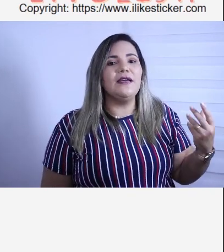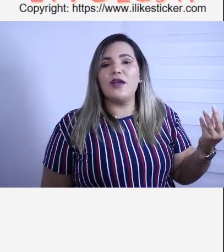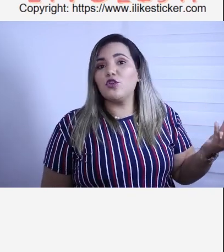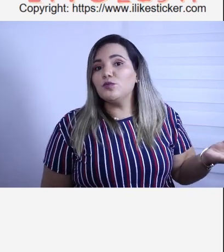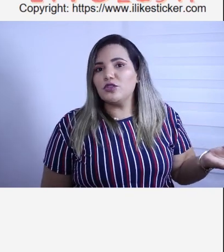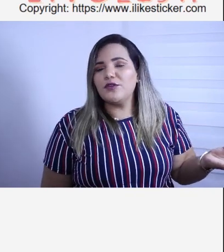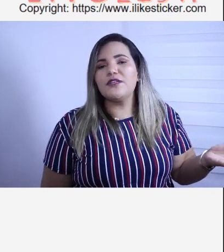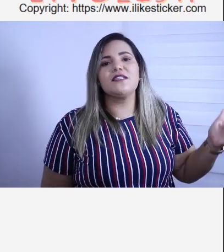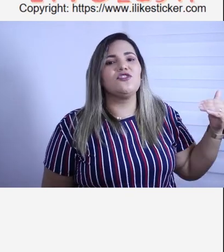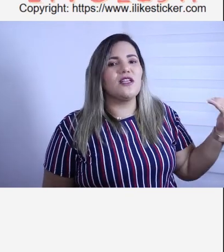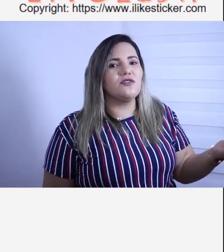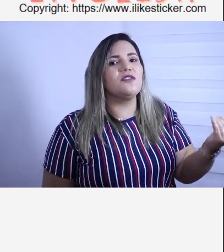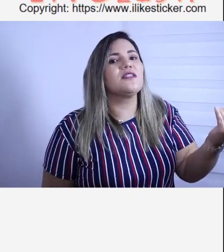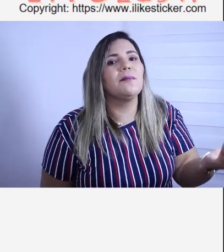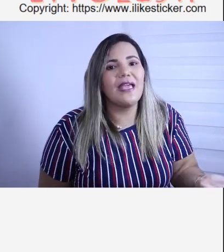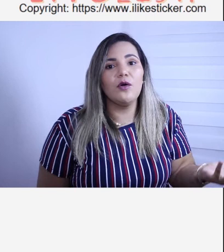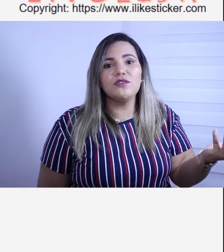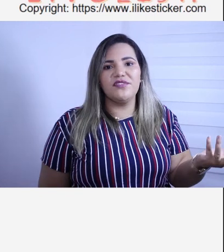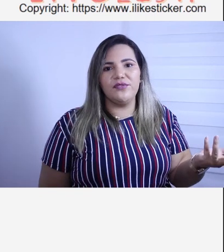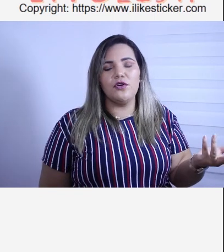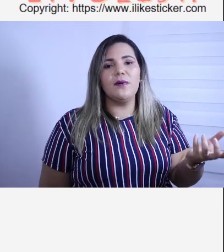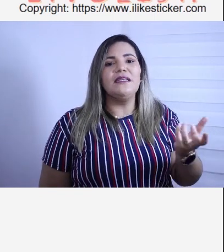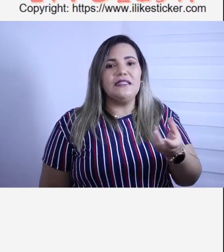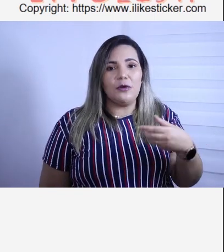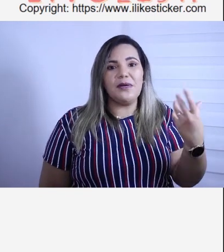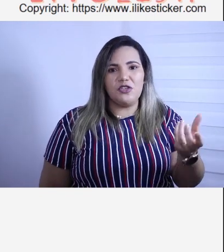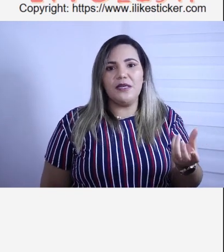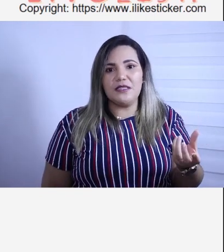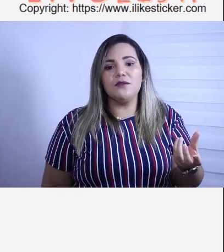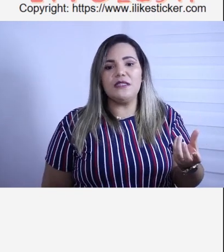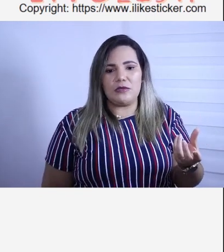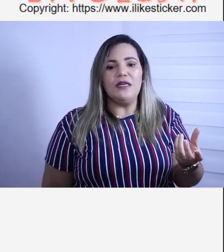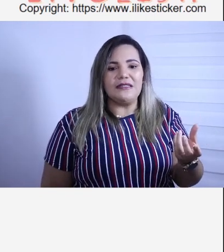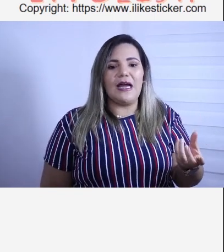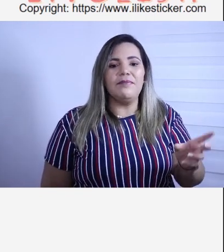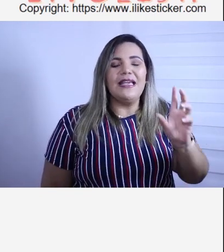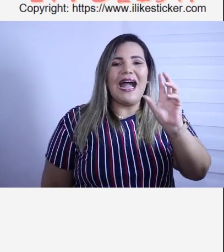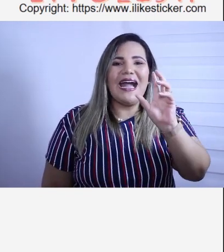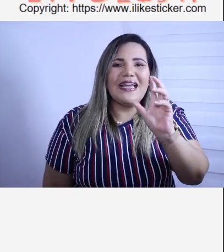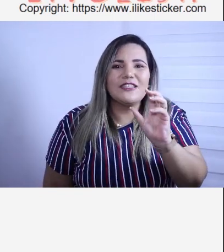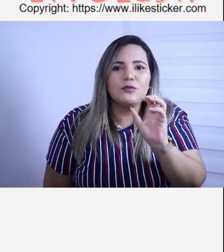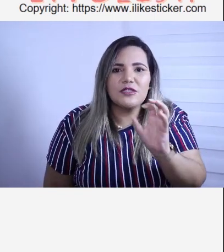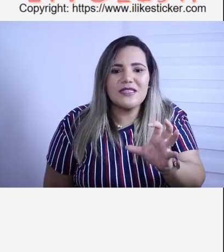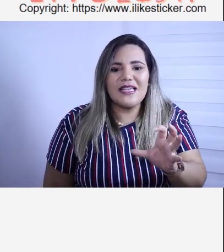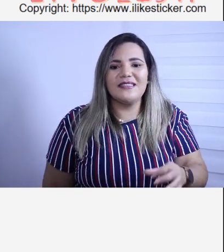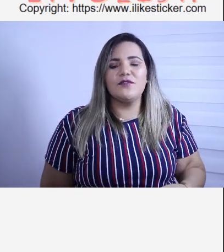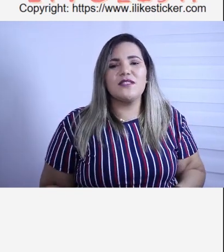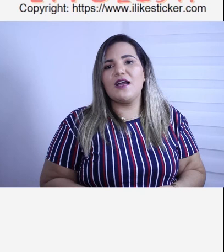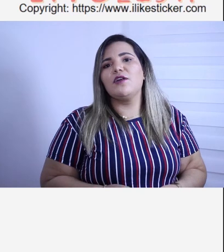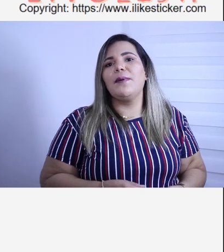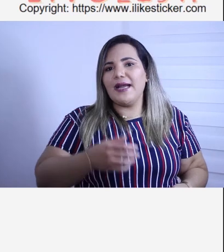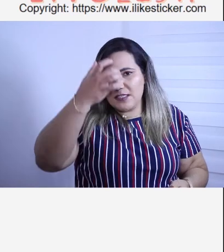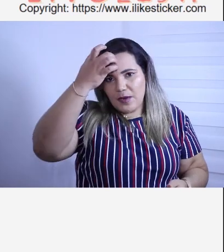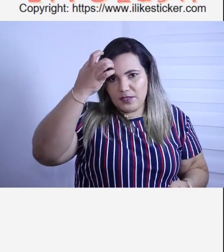é todo mundo odeia o chris que ele estados unidos também é outra forma então preste bem atenção nisso tá a regra número